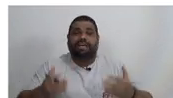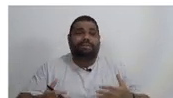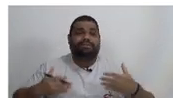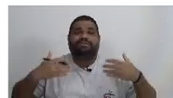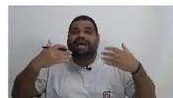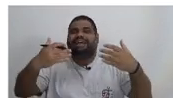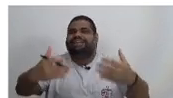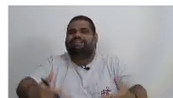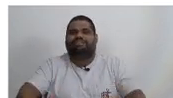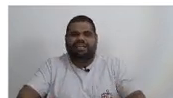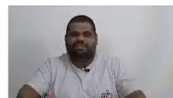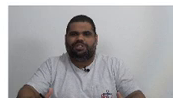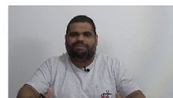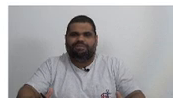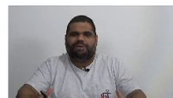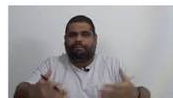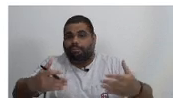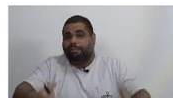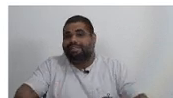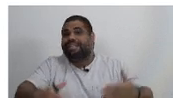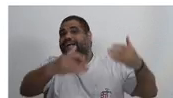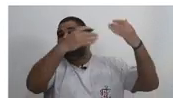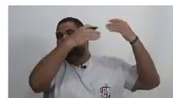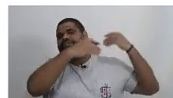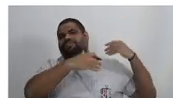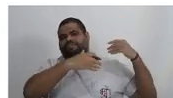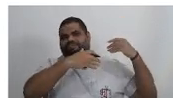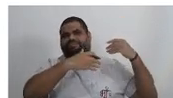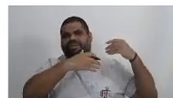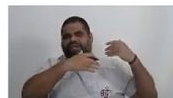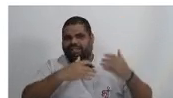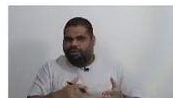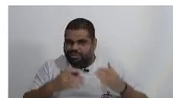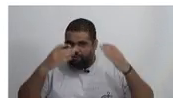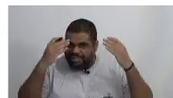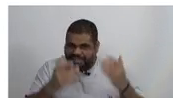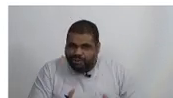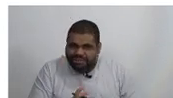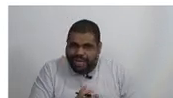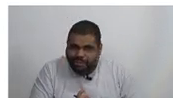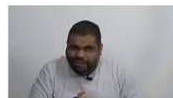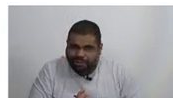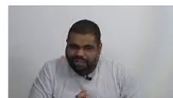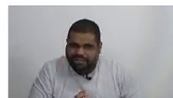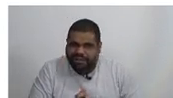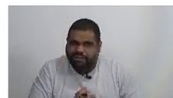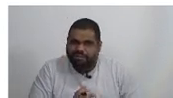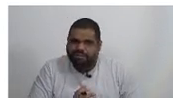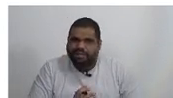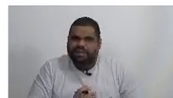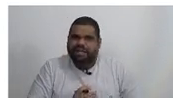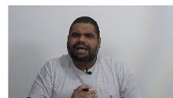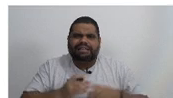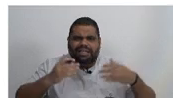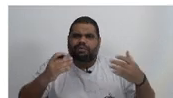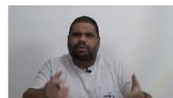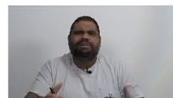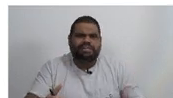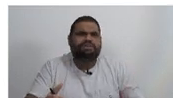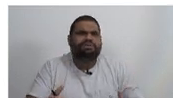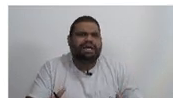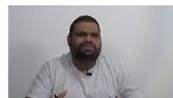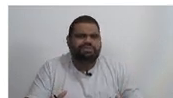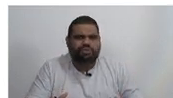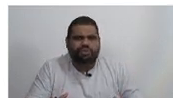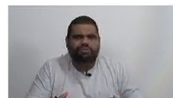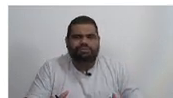o problema não está aqui na frente. O problema está lá atrás. Então, se você não sabe fatoração, cara, tem como a